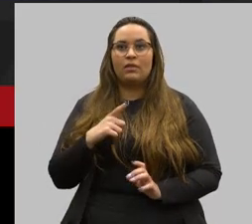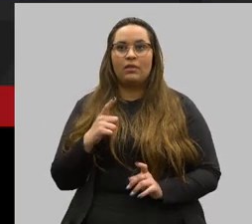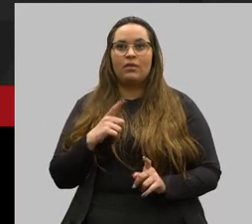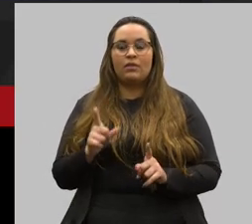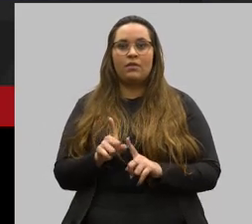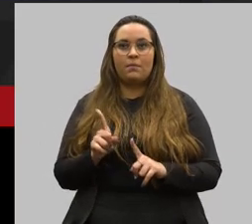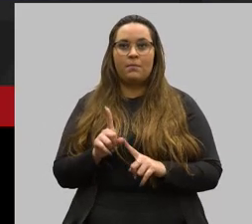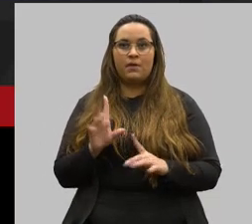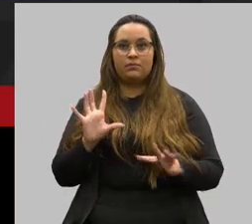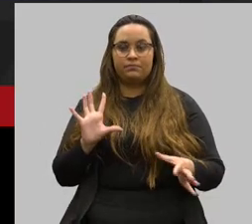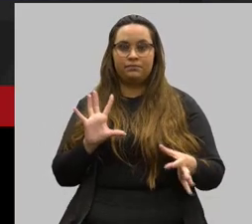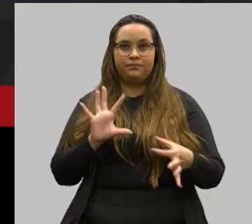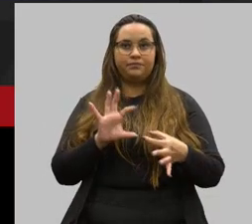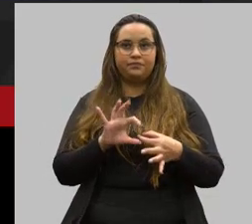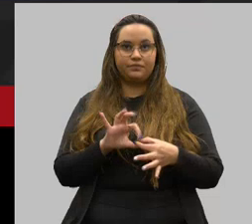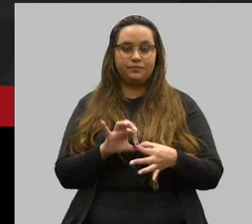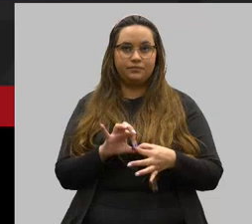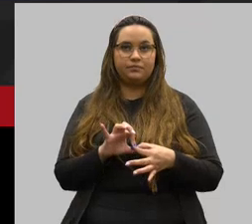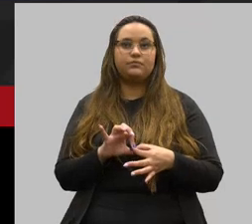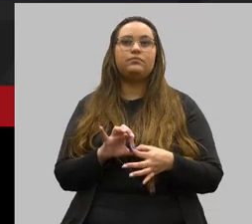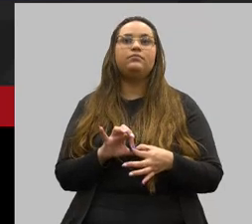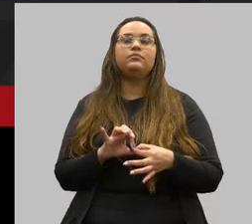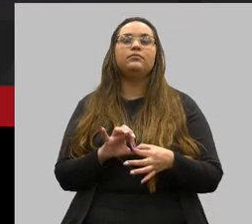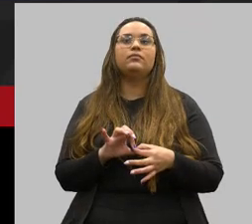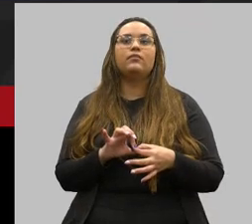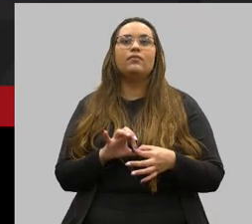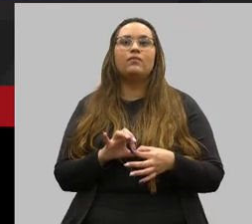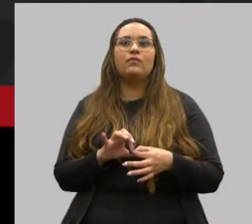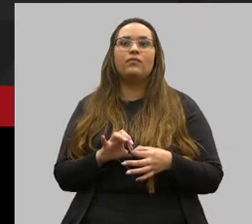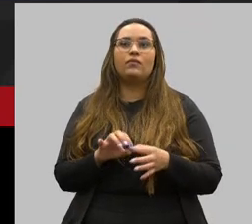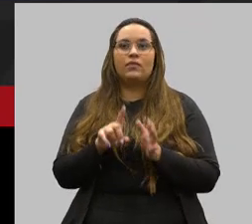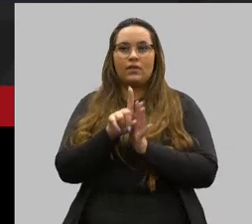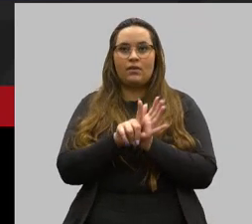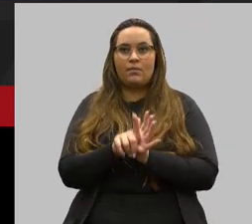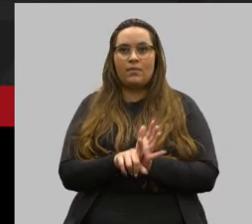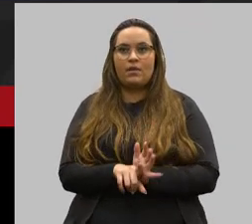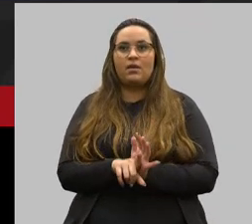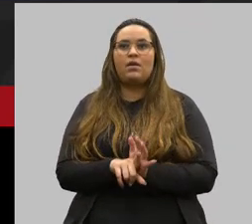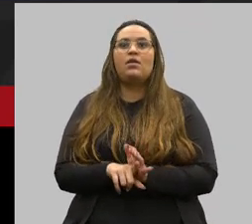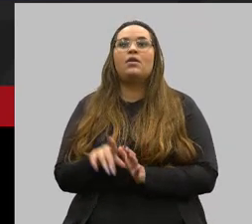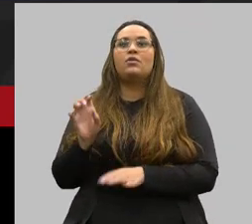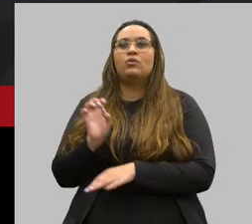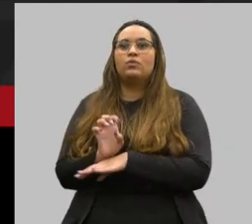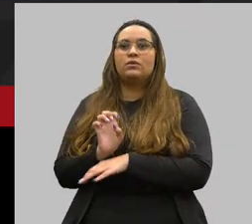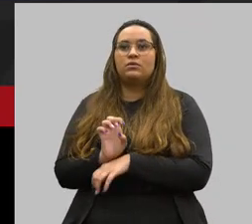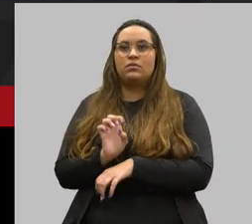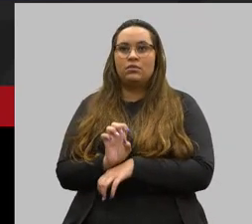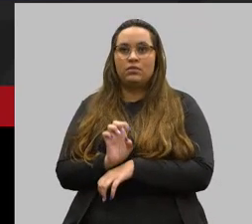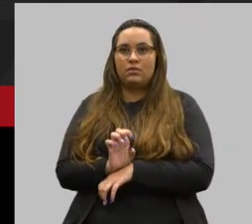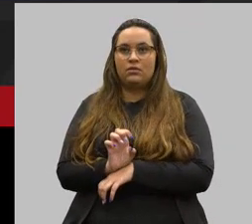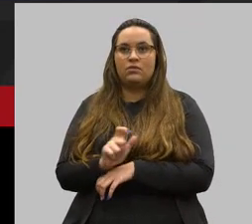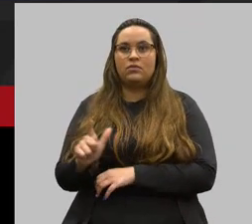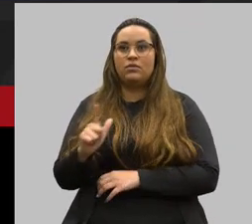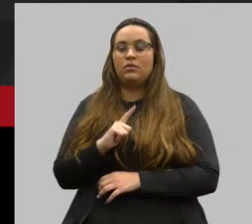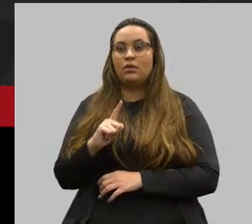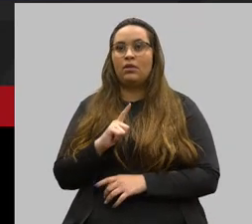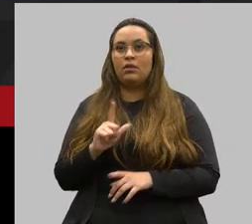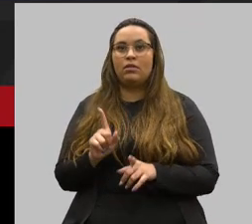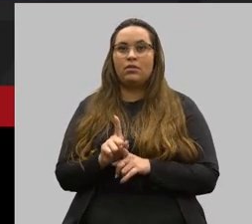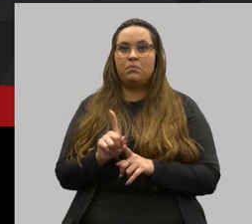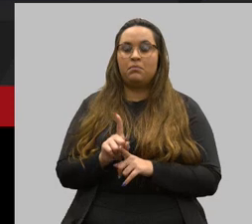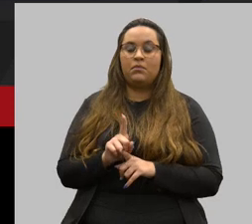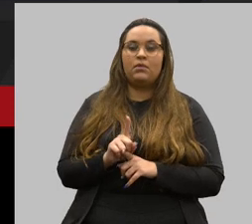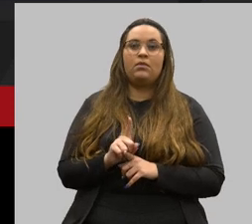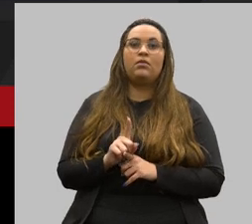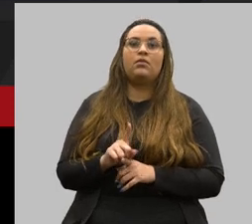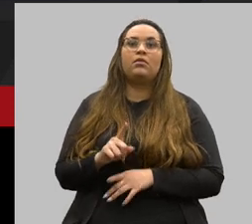como do conhecimento de todos os senhores a a perícia Oficial do Estado então nós eh tivemos entre Janeiro